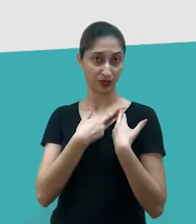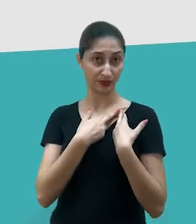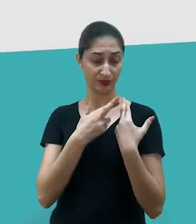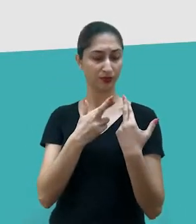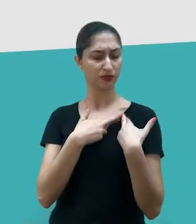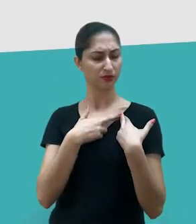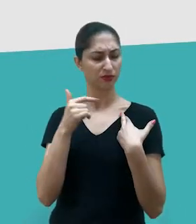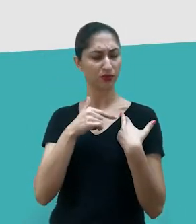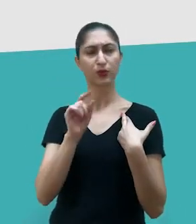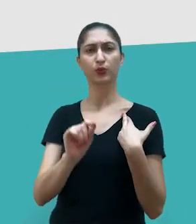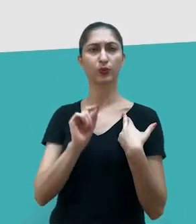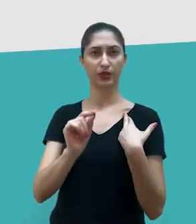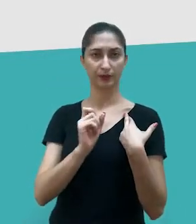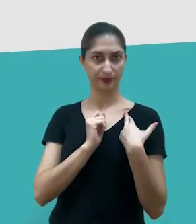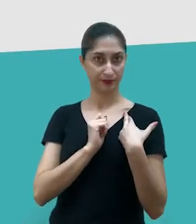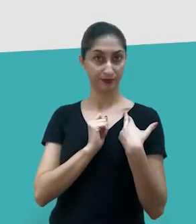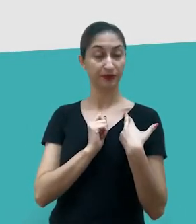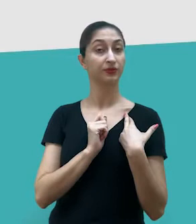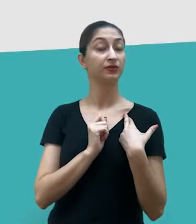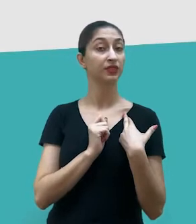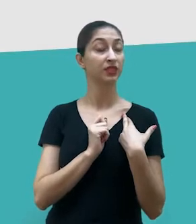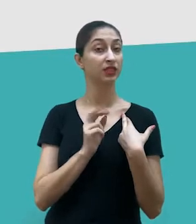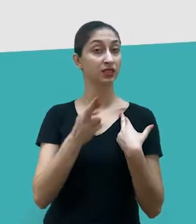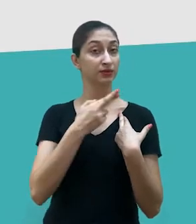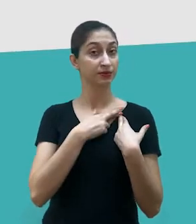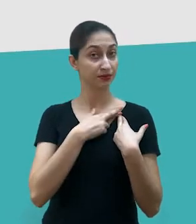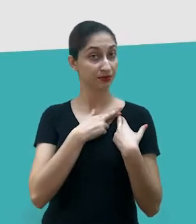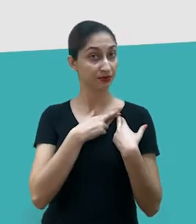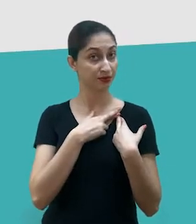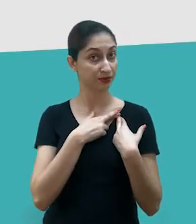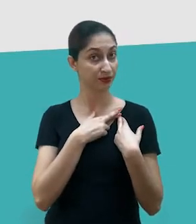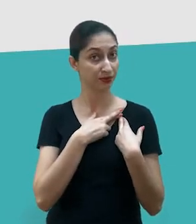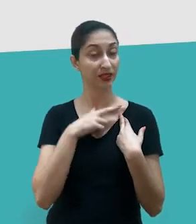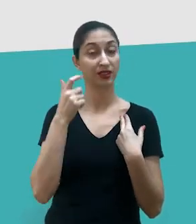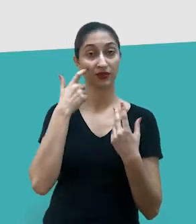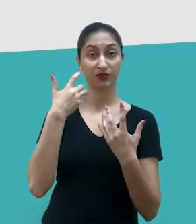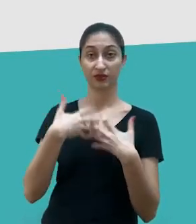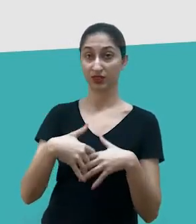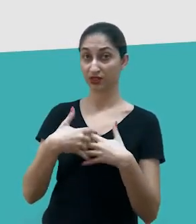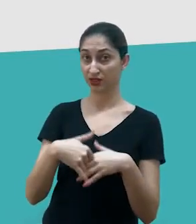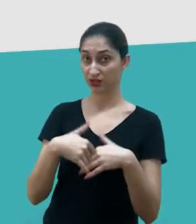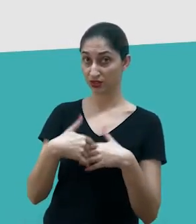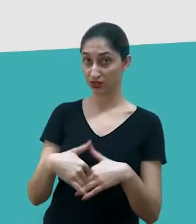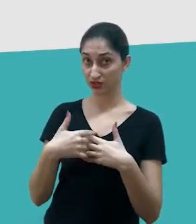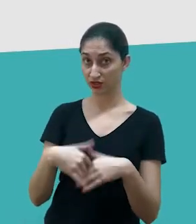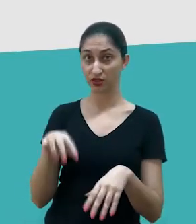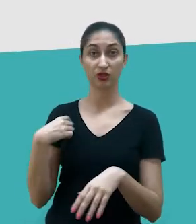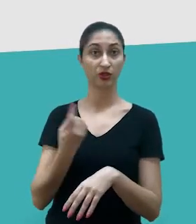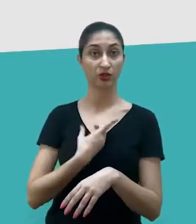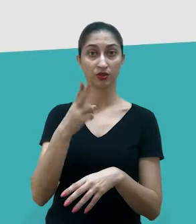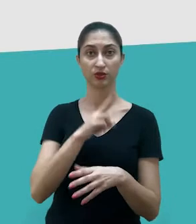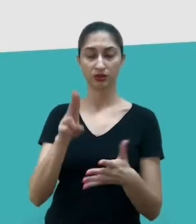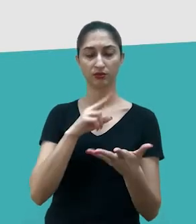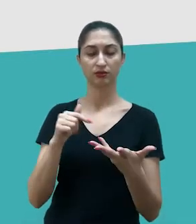responsabilidade é essa? Essa responsabilidade é a responsabilidade de repensarmos que tudo aquilo que nós